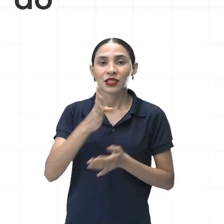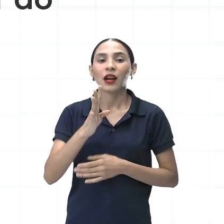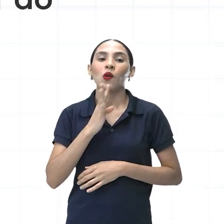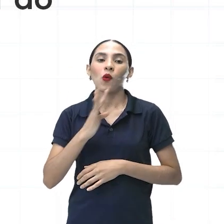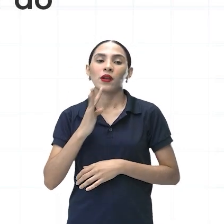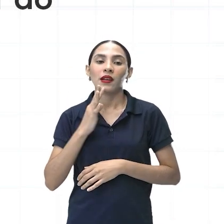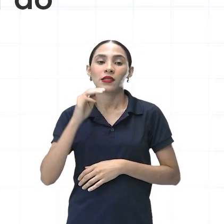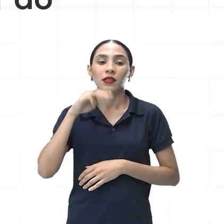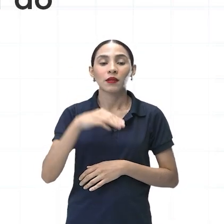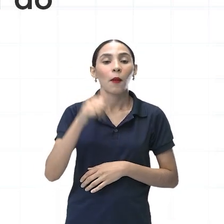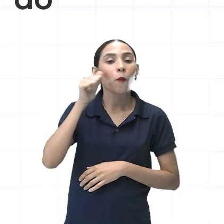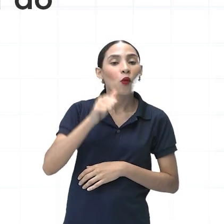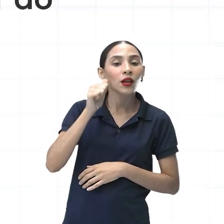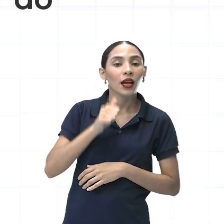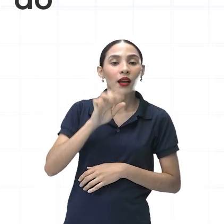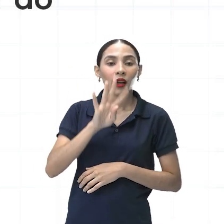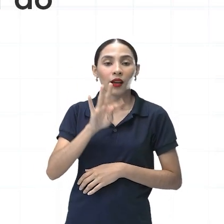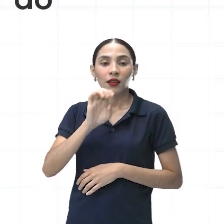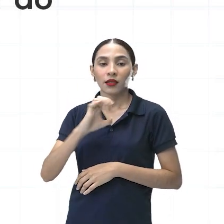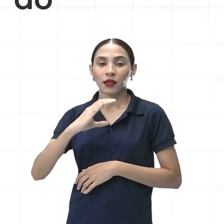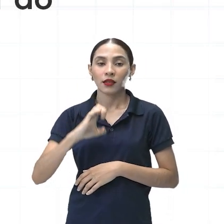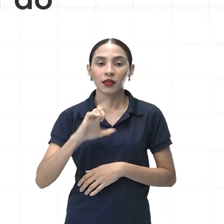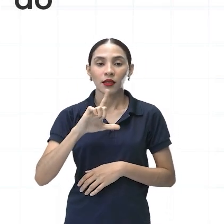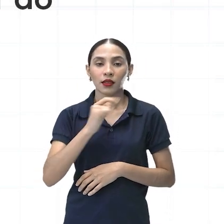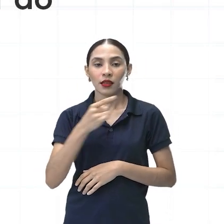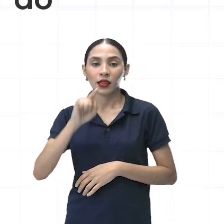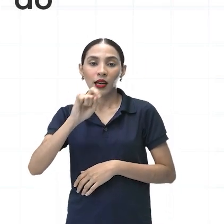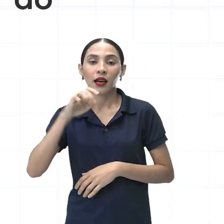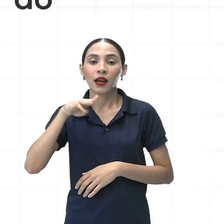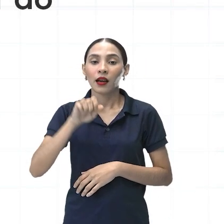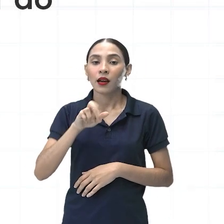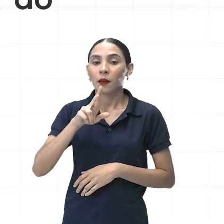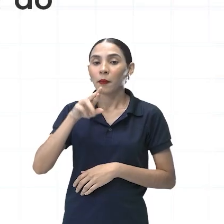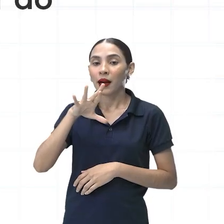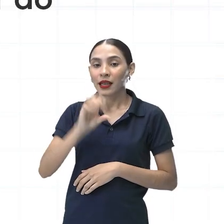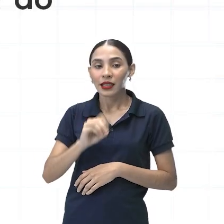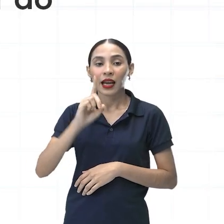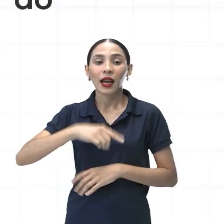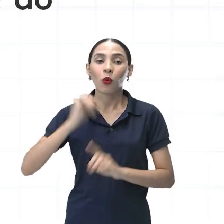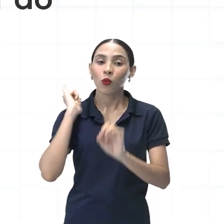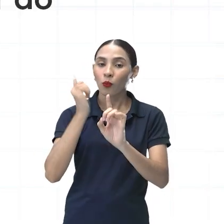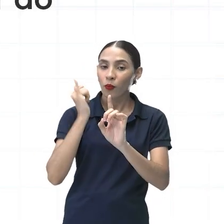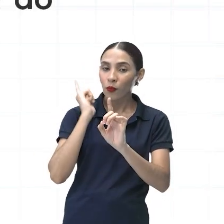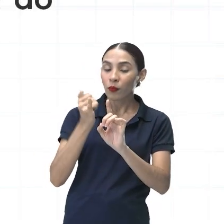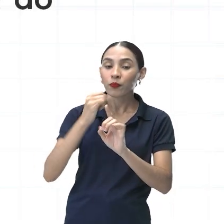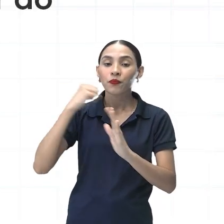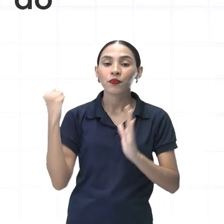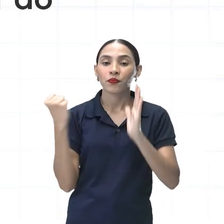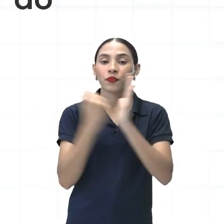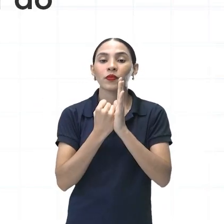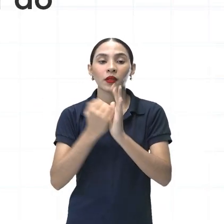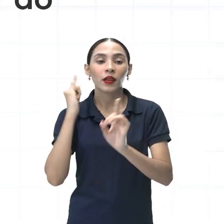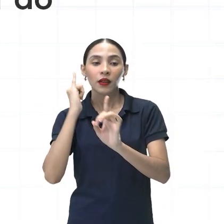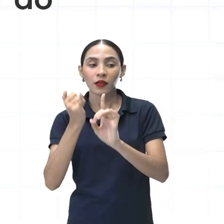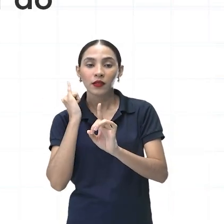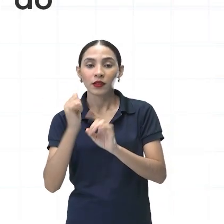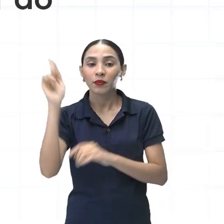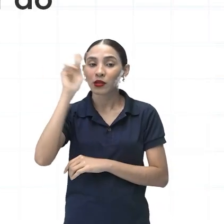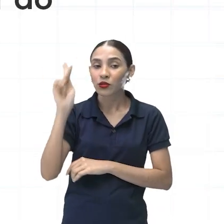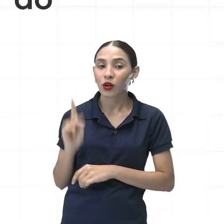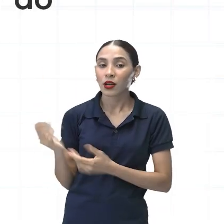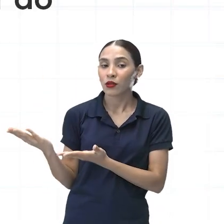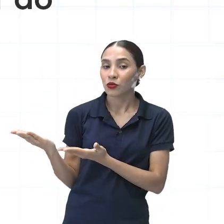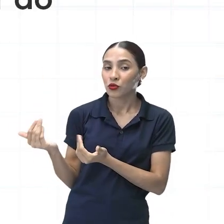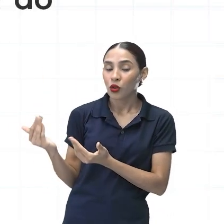conhecem, A Moça Tecelã, de Maria Colassarte. É um conto poético e simbólico que narra a história de